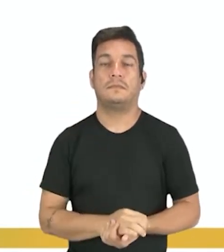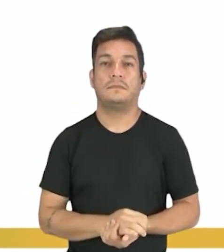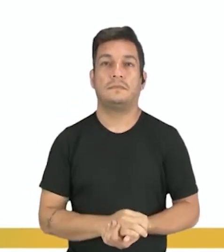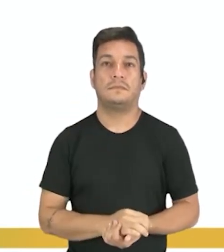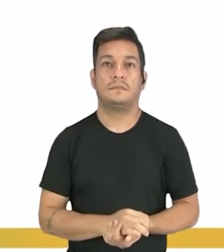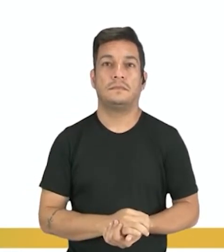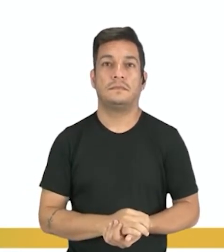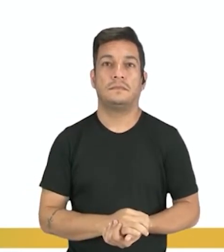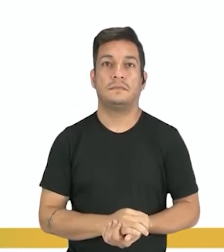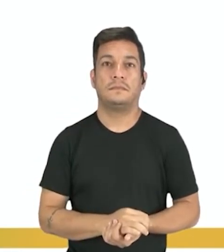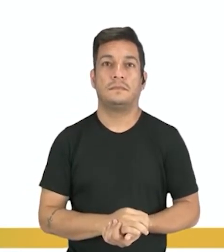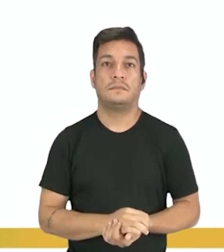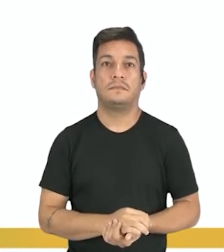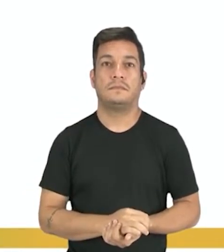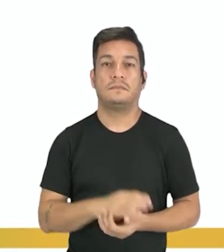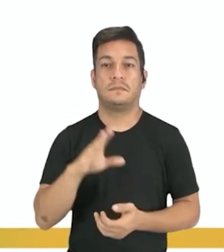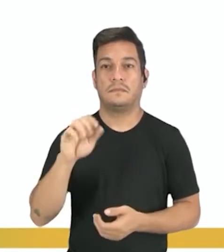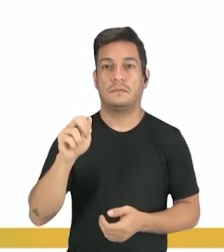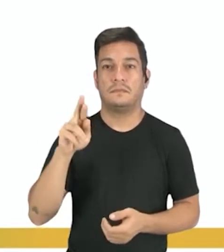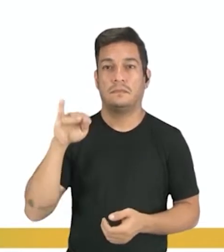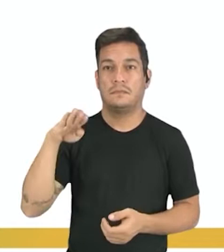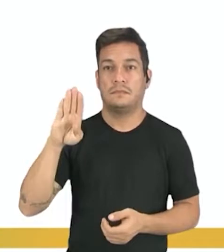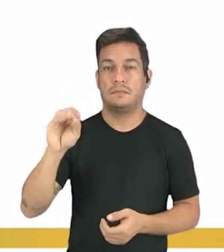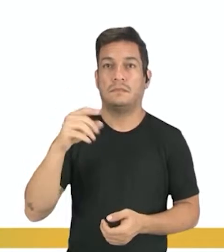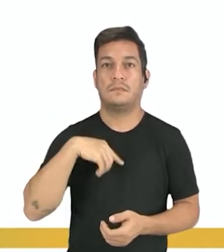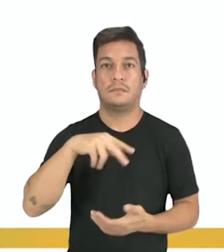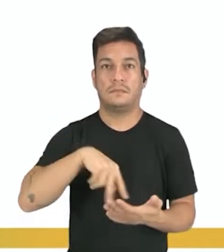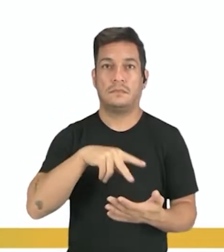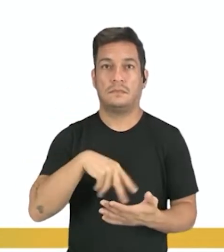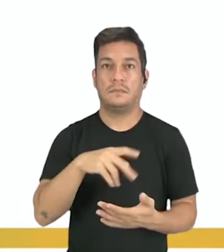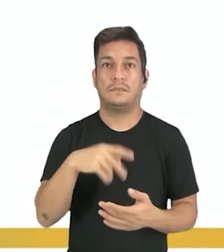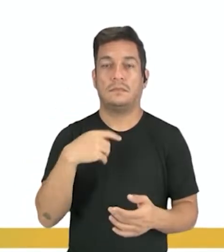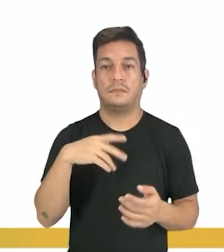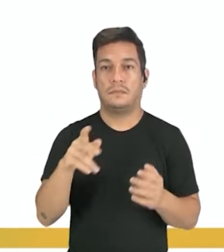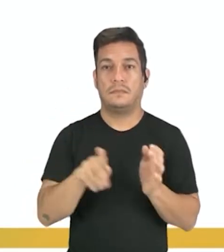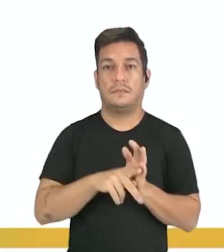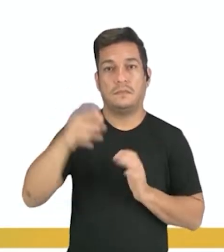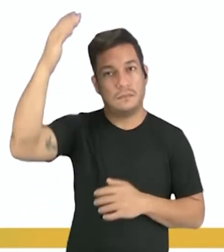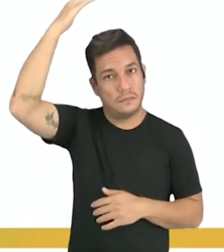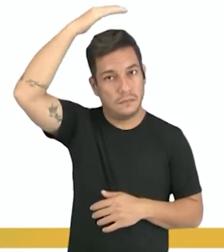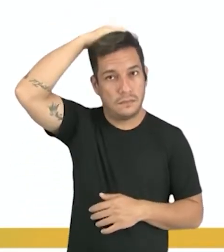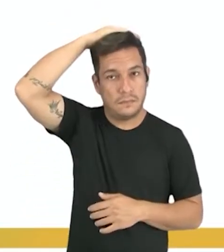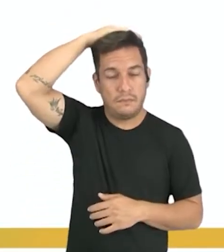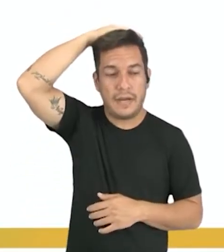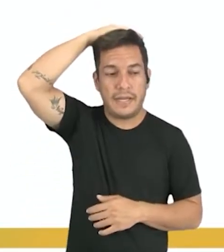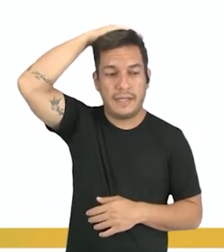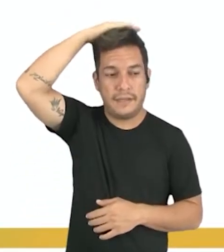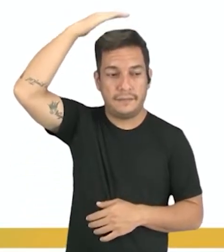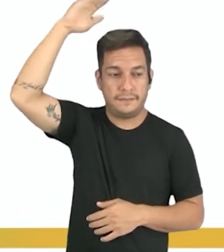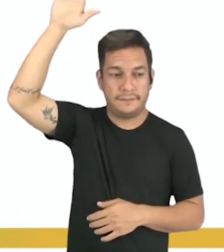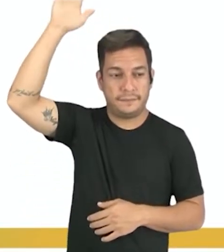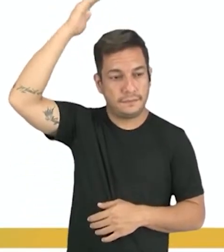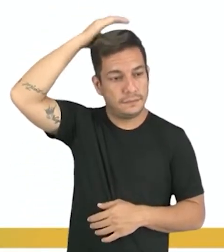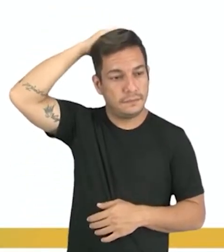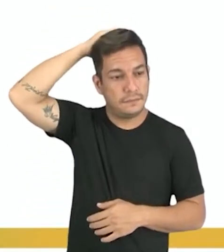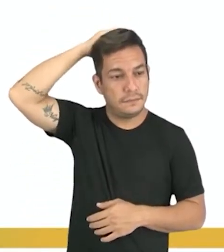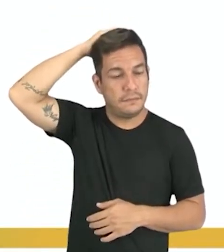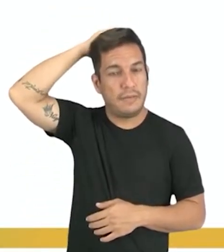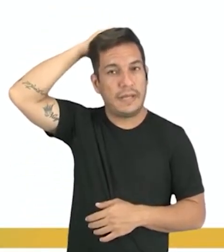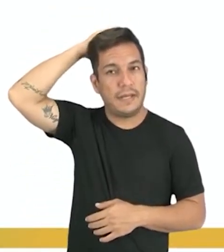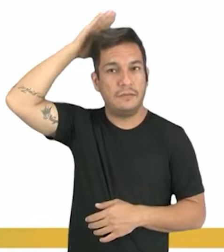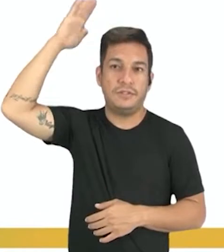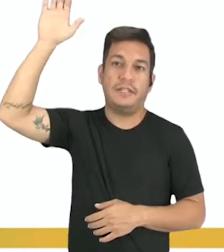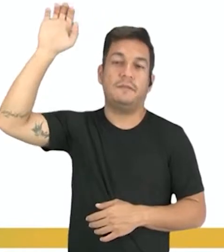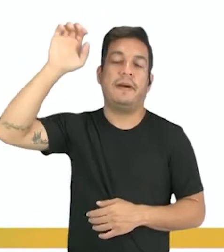a gente vai falar um pouquinho agora sobre o Carimbó é uma dança típica do Pará e é tão característico O que é considerado